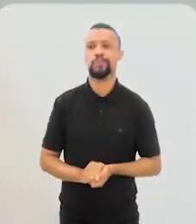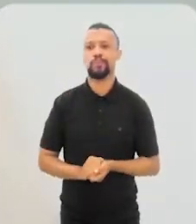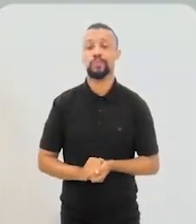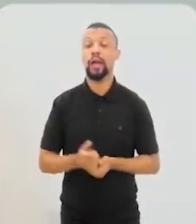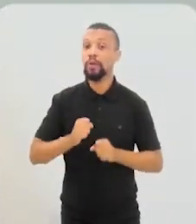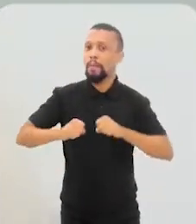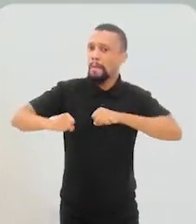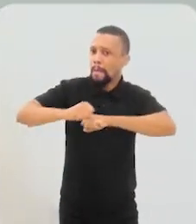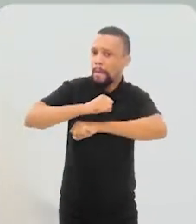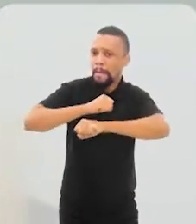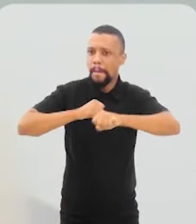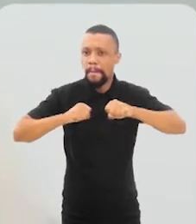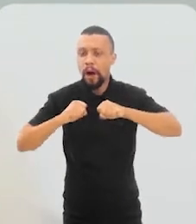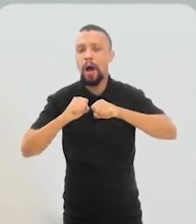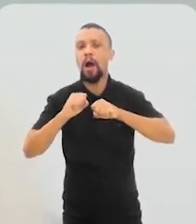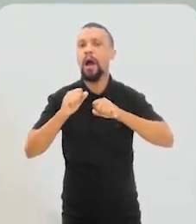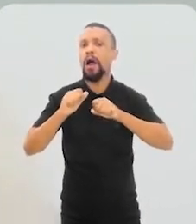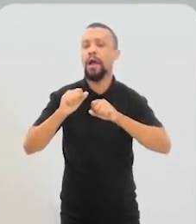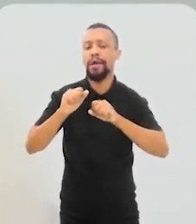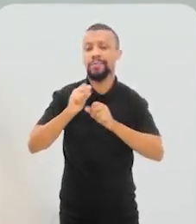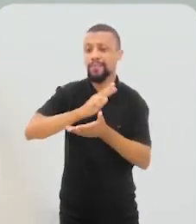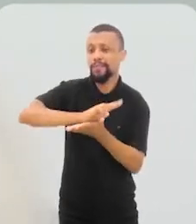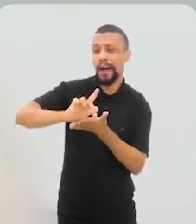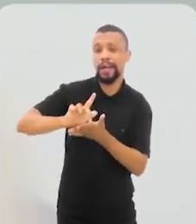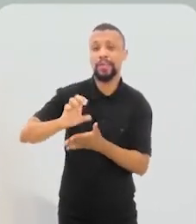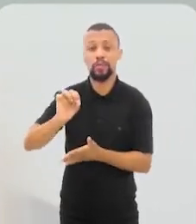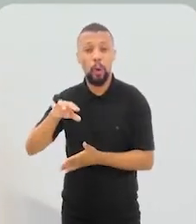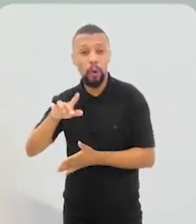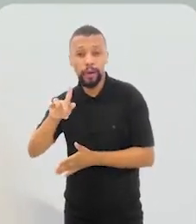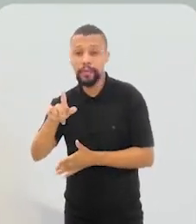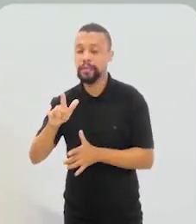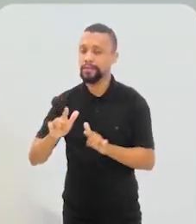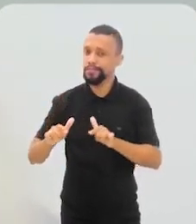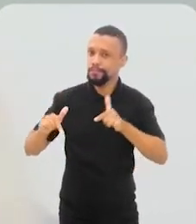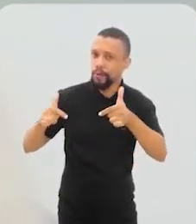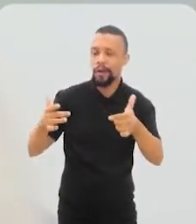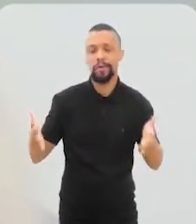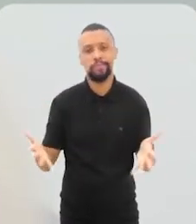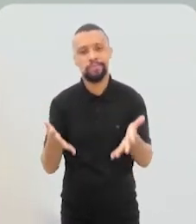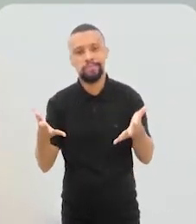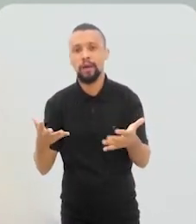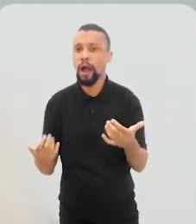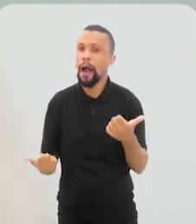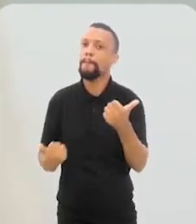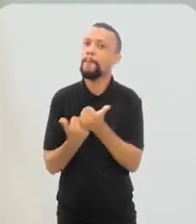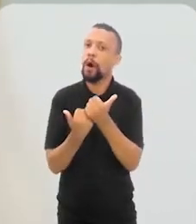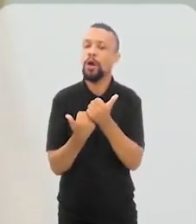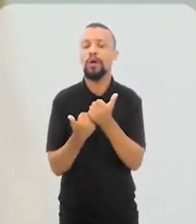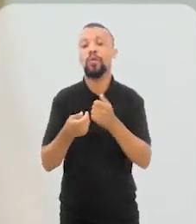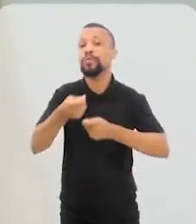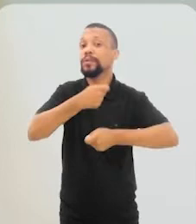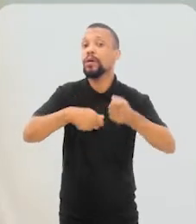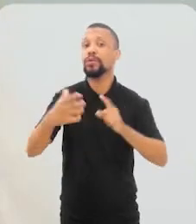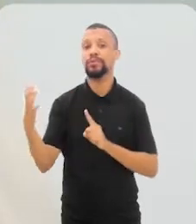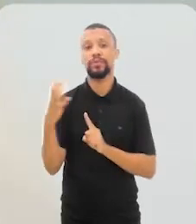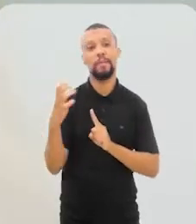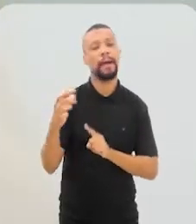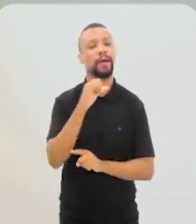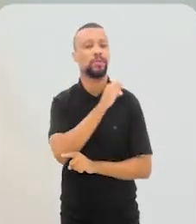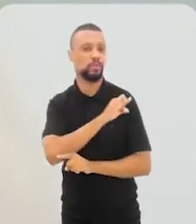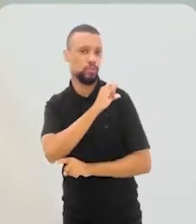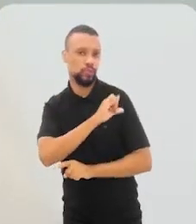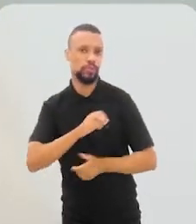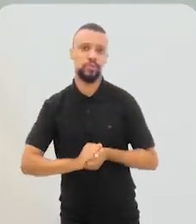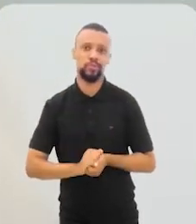de Impacto é um movimento de organizações que suportam e apoiam os negócios de impacto aqui no estado do Rio de Janeiro. Então, a gente